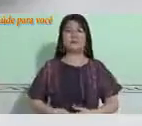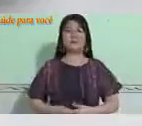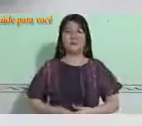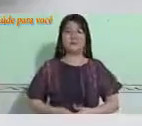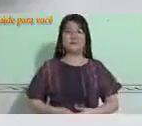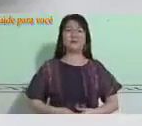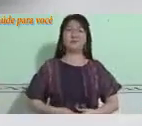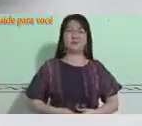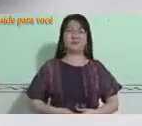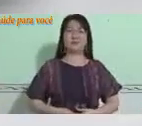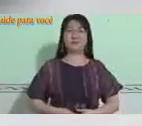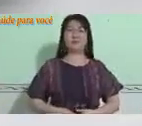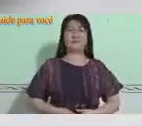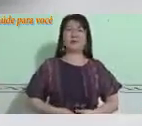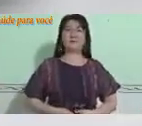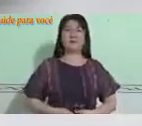da vontade de urinar.